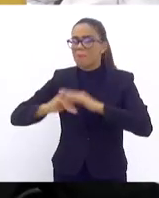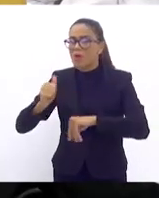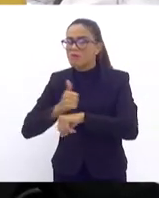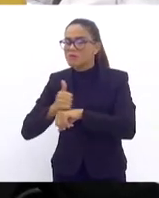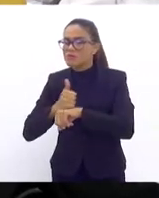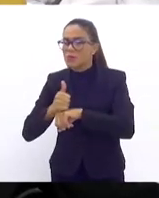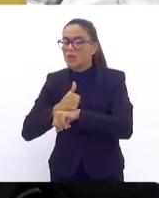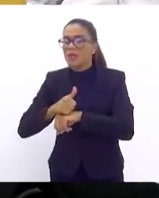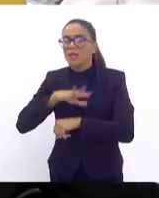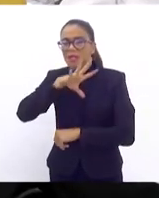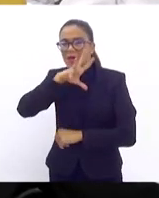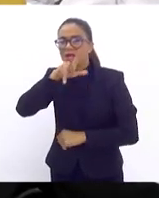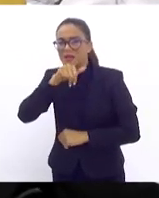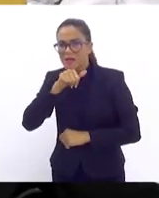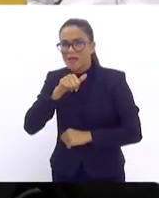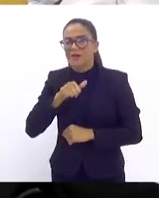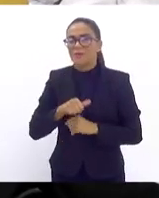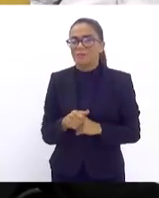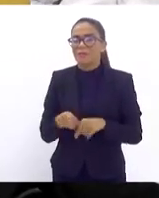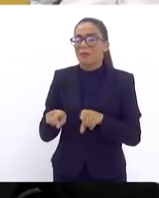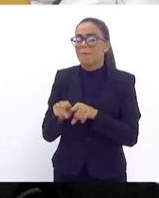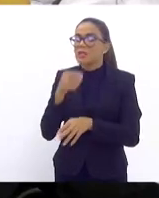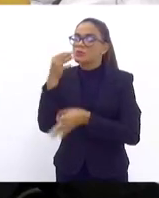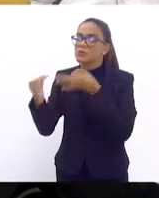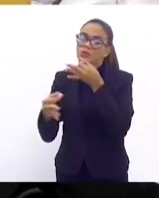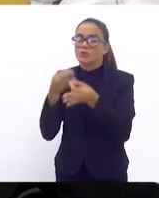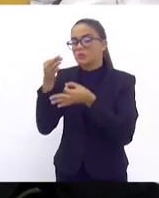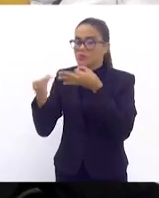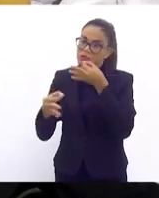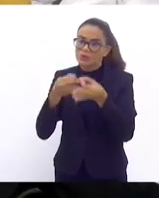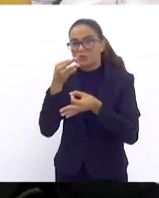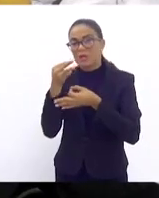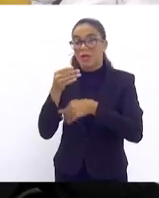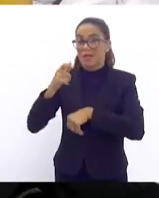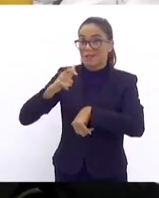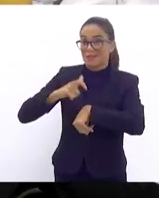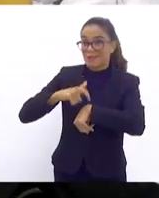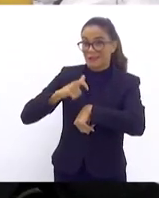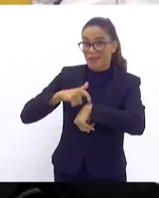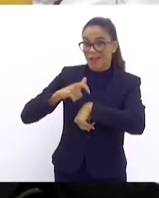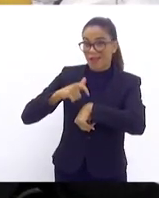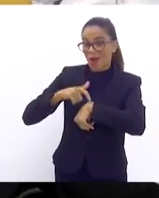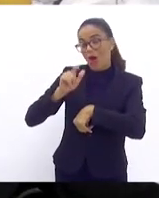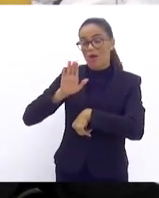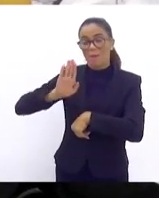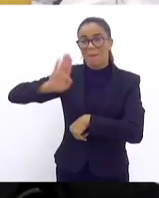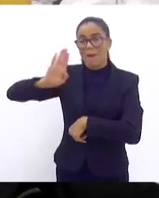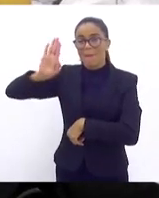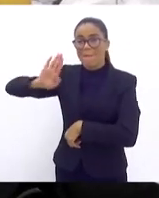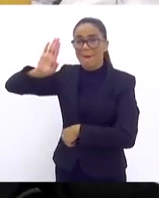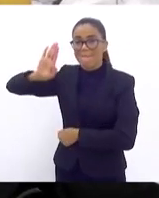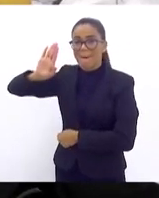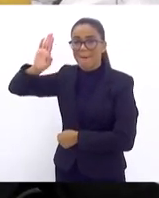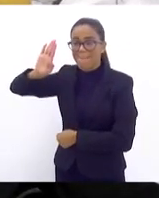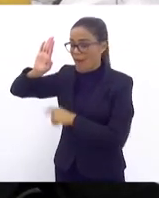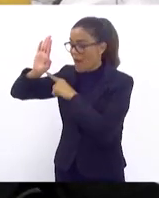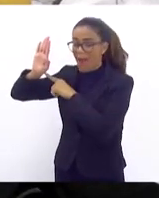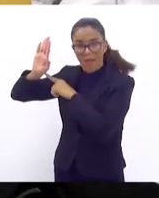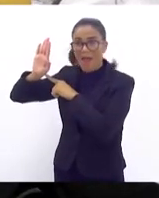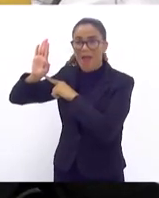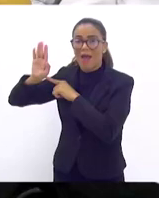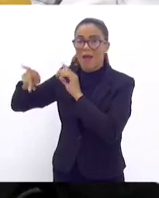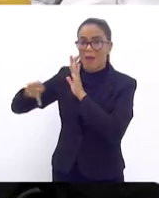Fazenda procura e dá sugestão. Quando chega na hora de votar, a Fazenda em